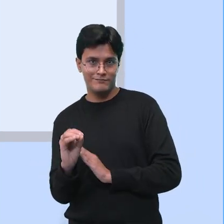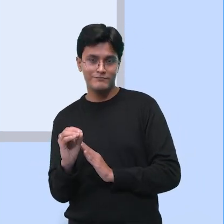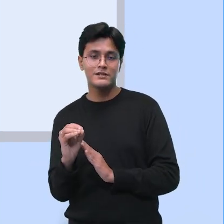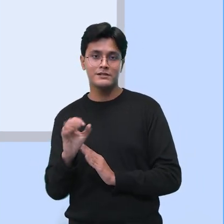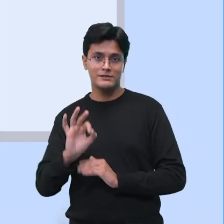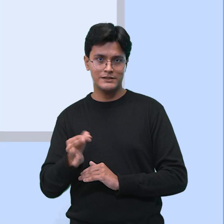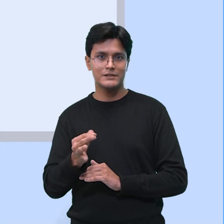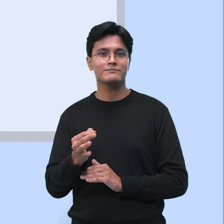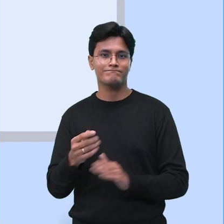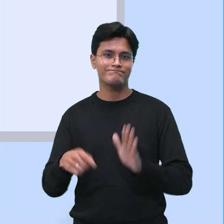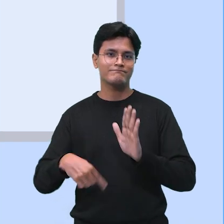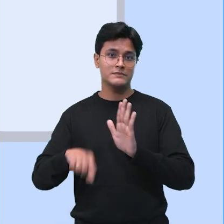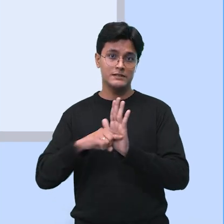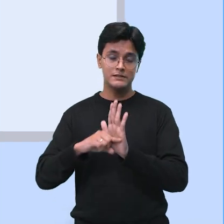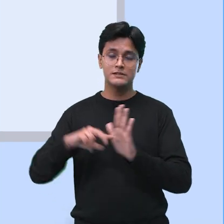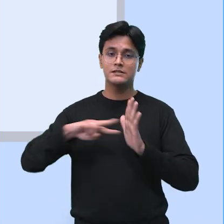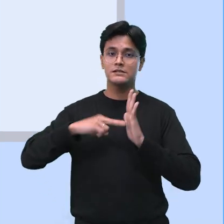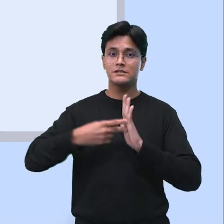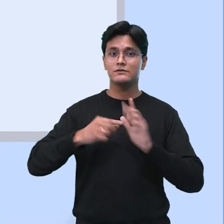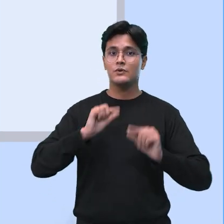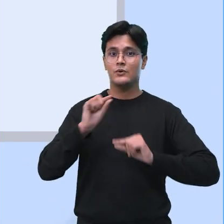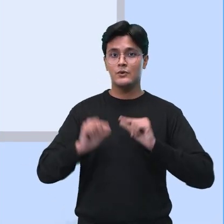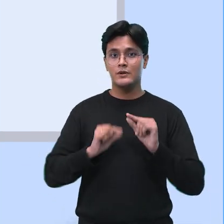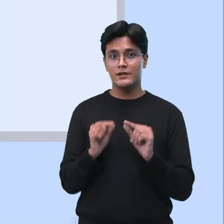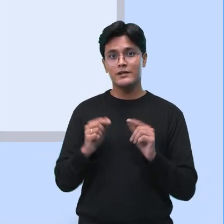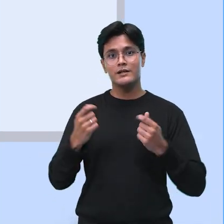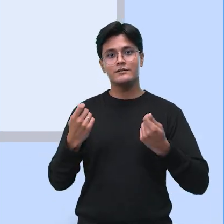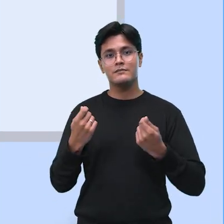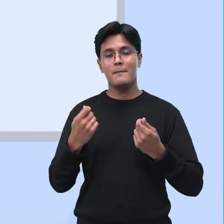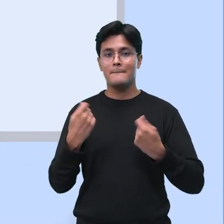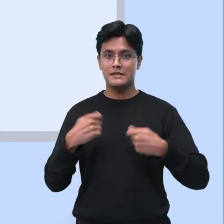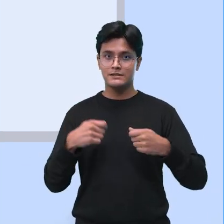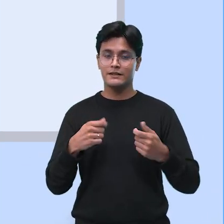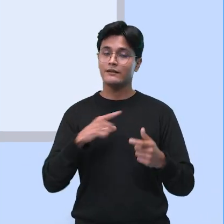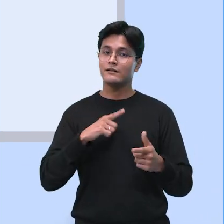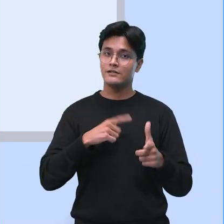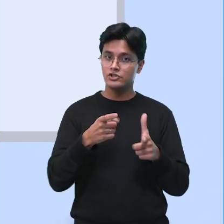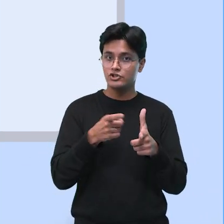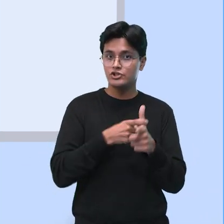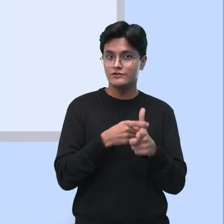saldo negativo. Isso significa que você deve R$10 ao banco.